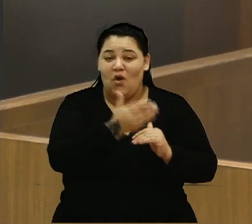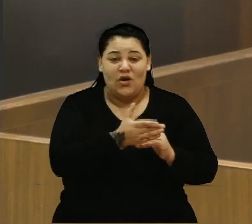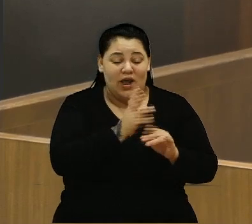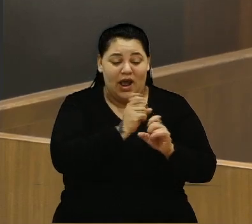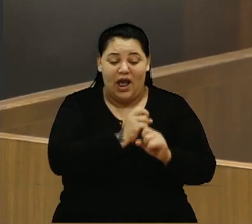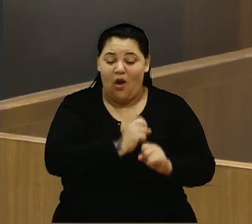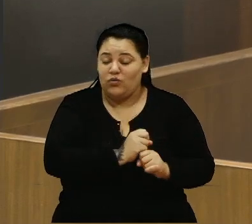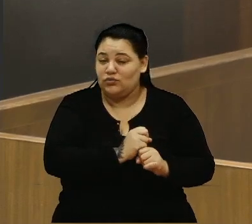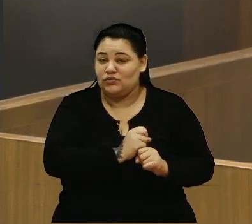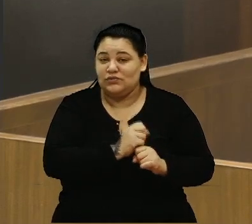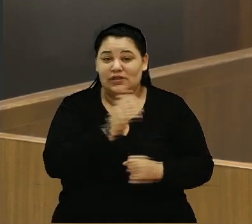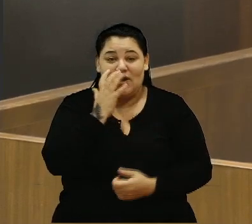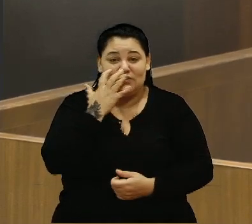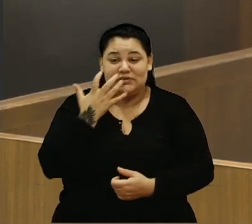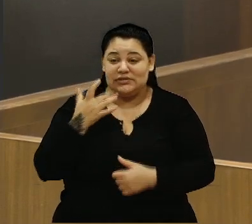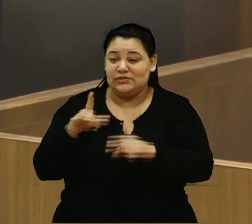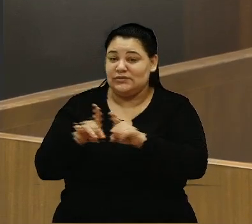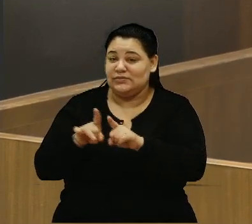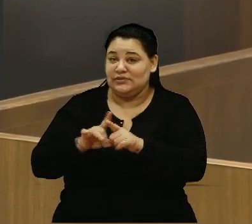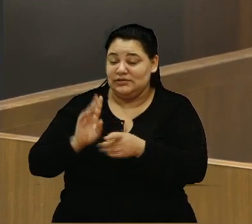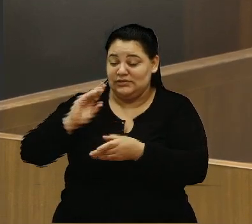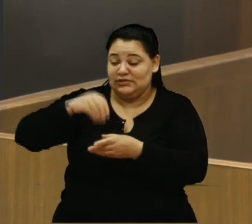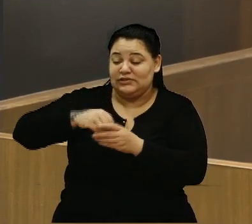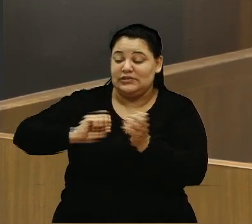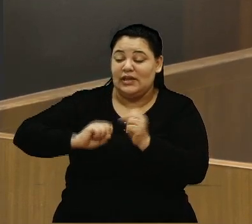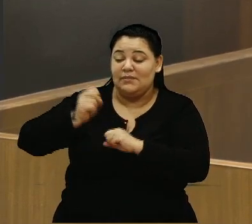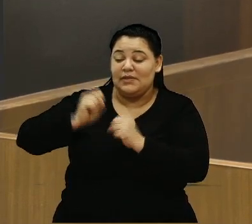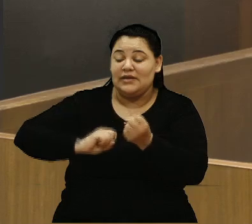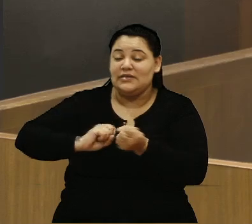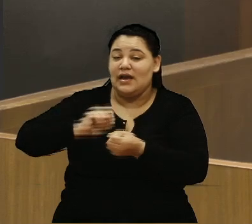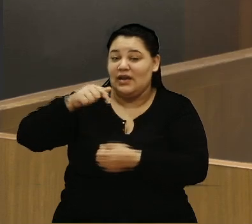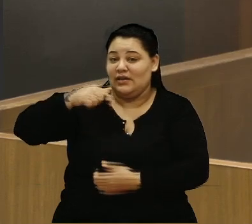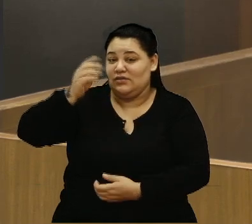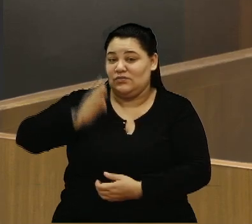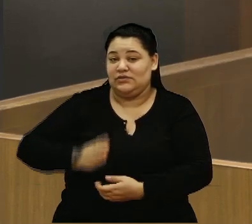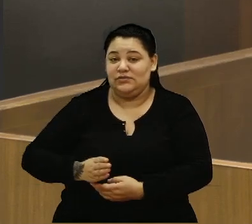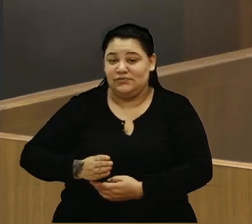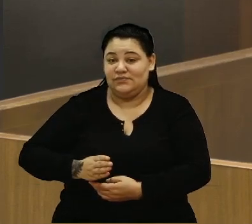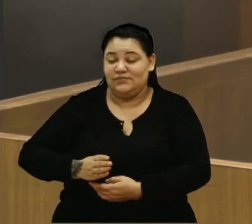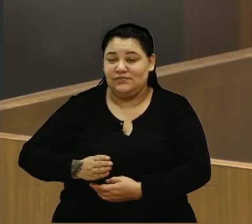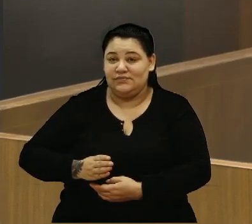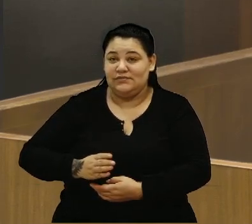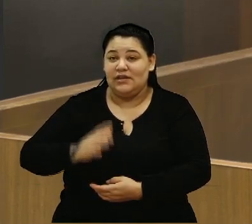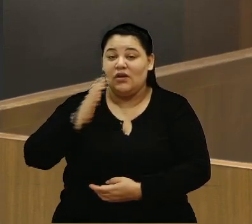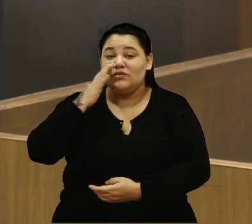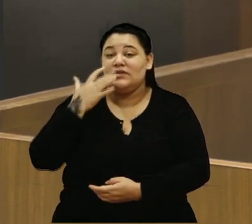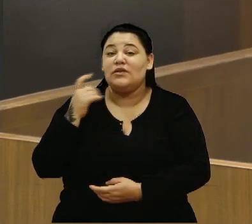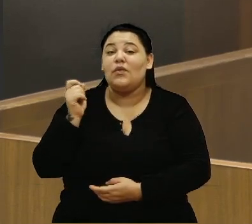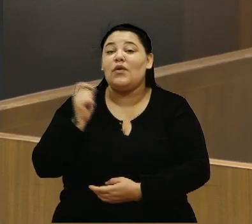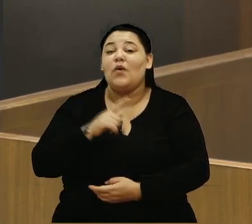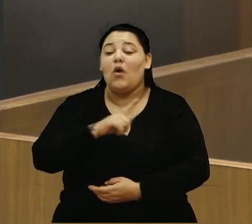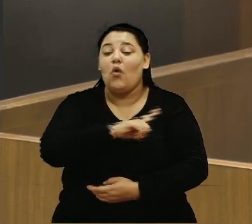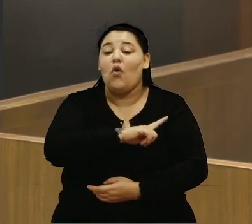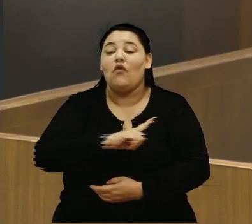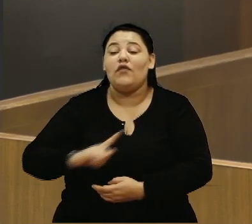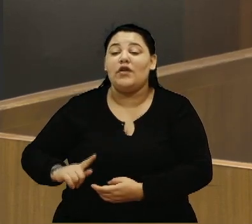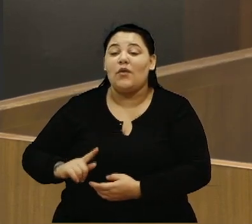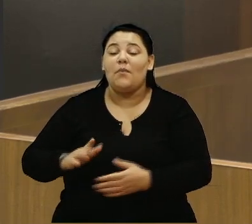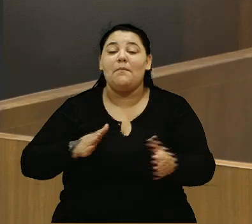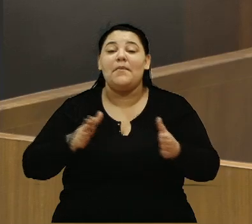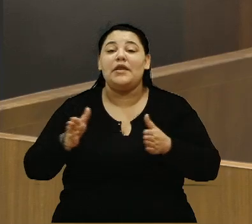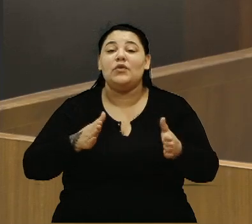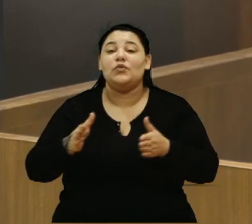possíveis que aconteceram nas empresas estatais do nosso país, aconteceram em qual governo? Ou em